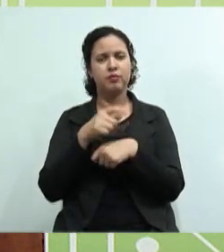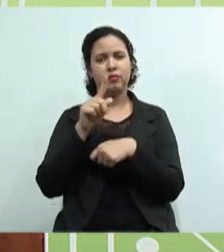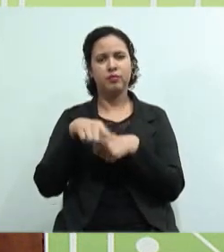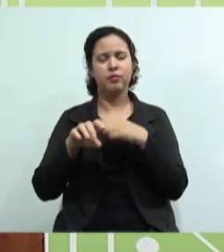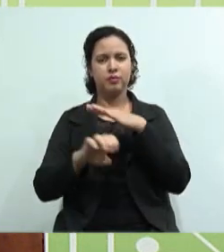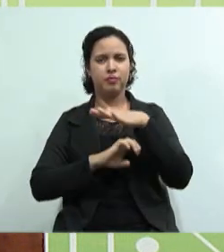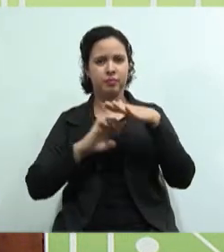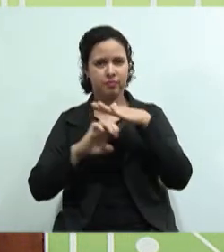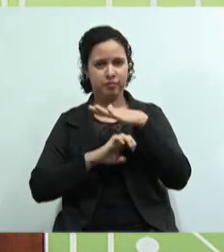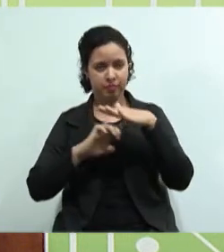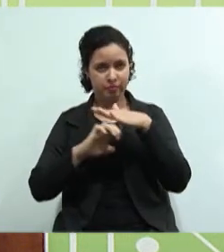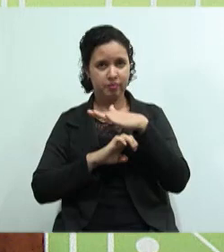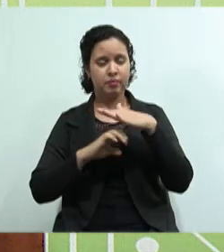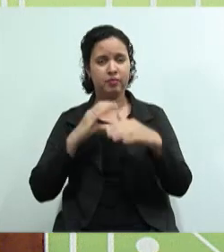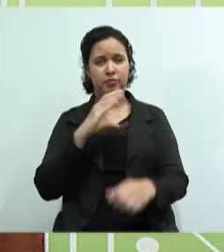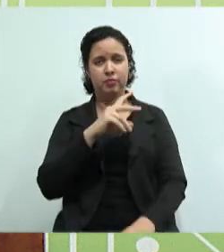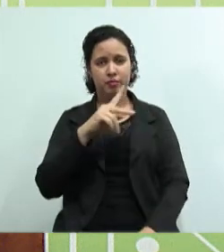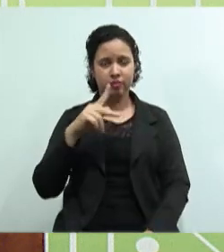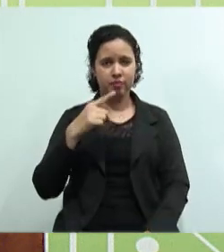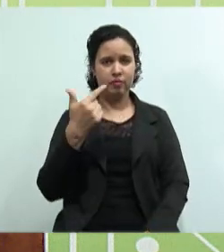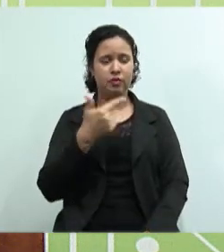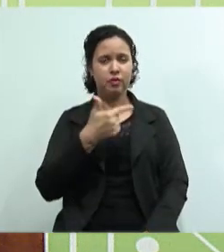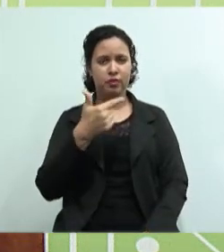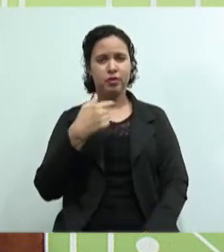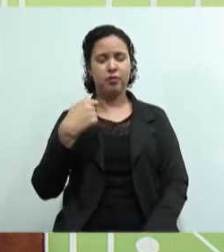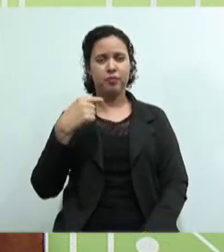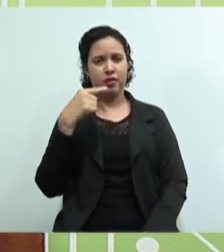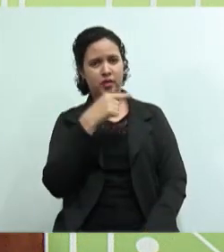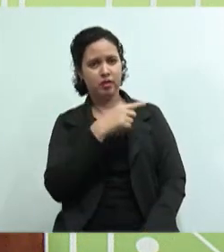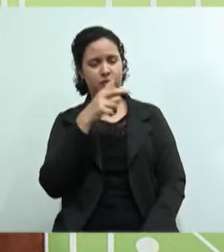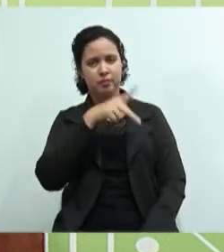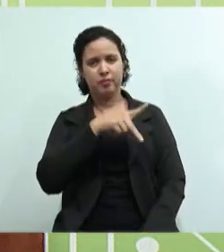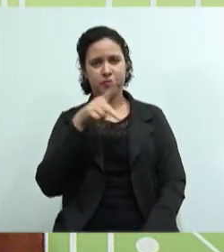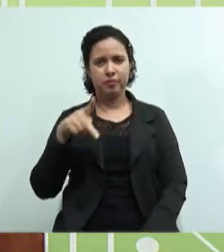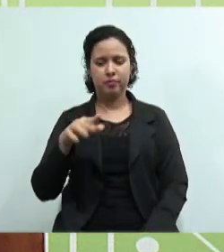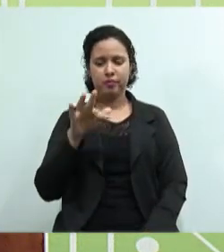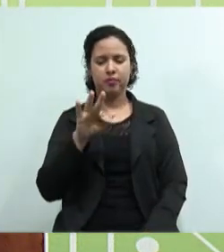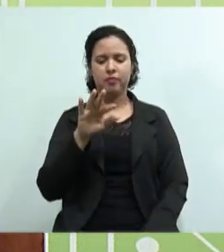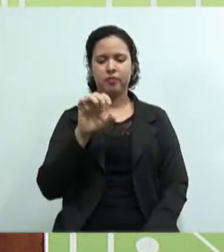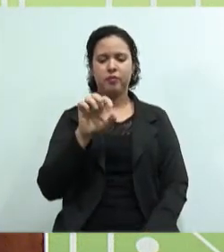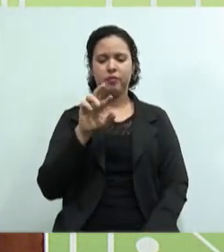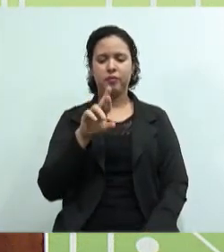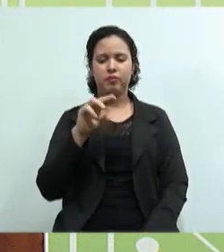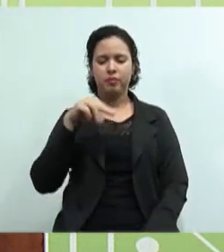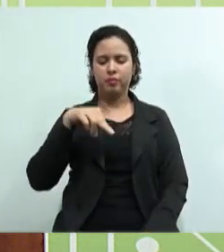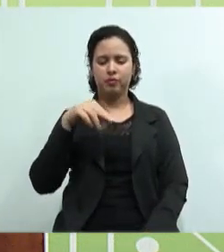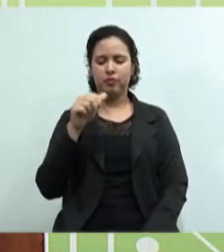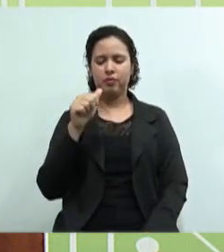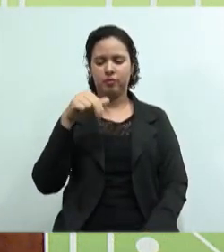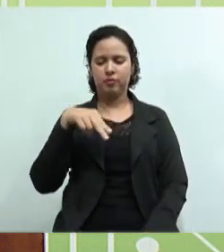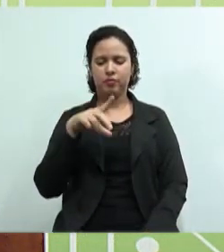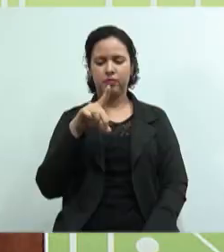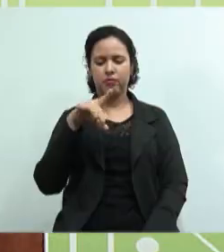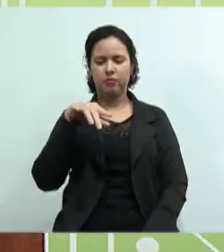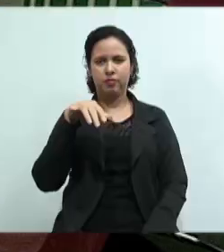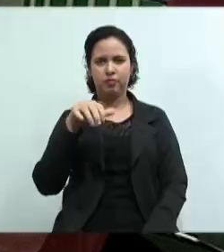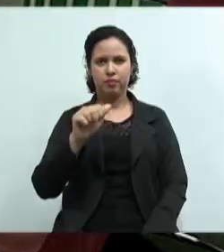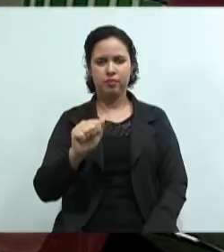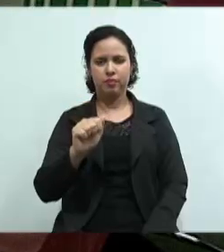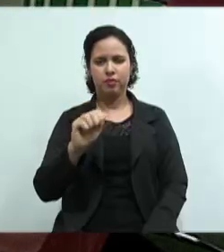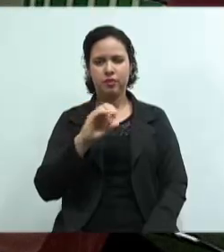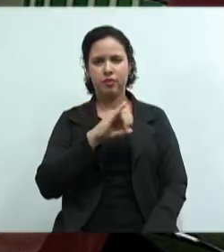Cooperativistas 2. Eu sou a professora Fernanda Amaral Figueiredo, está conosco aqui a professora Rucirlane.